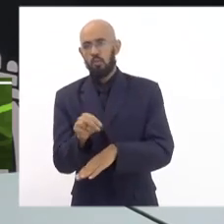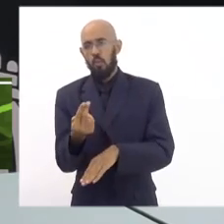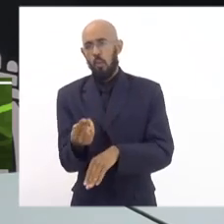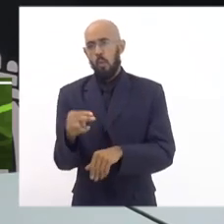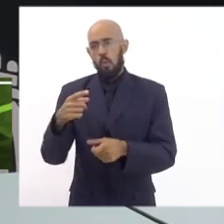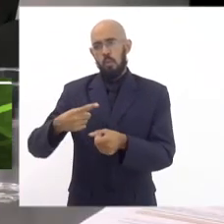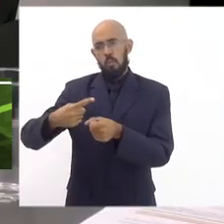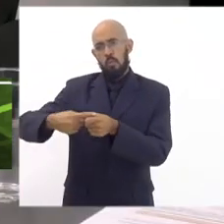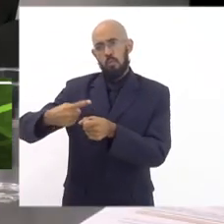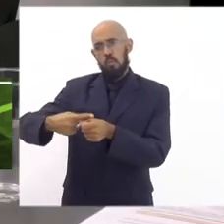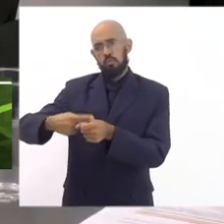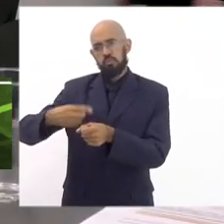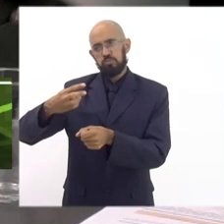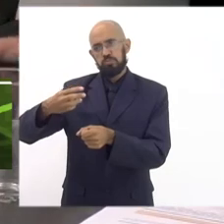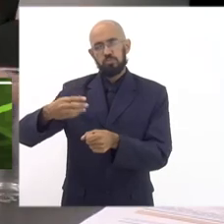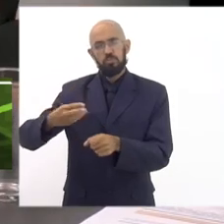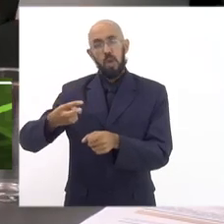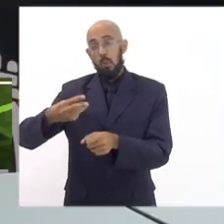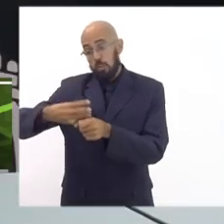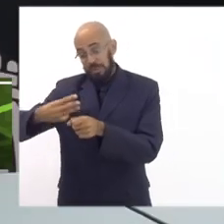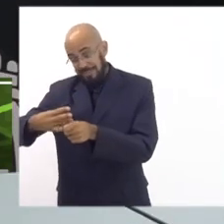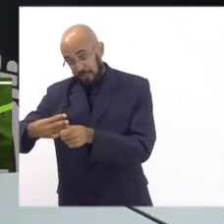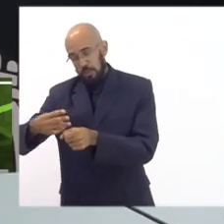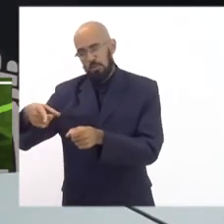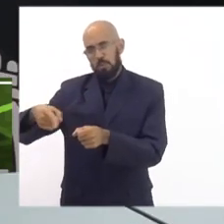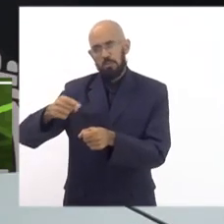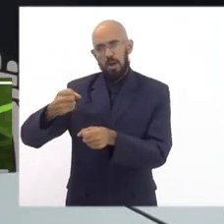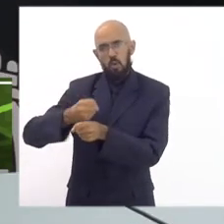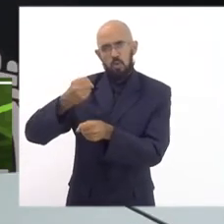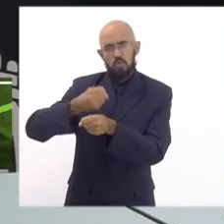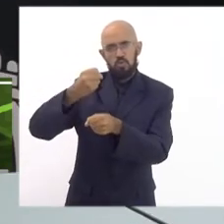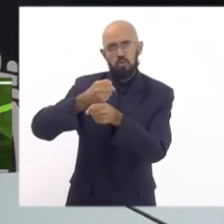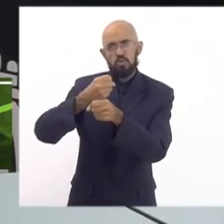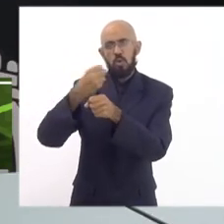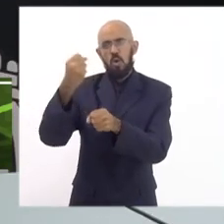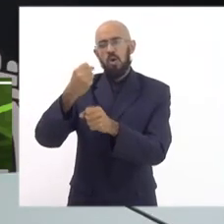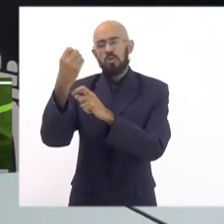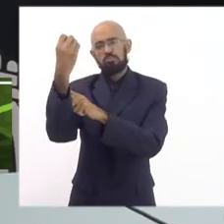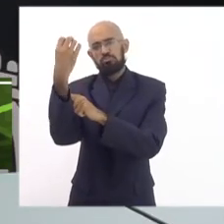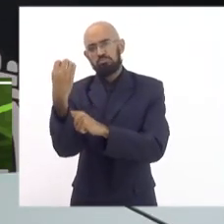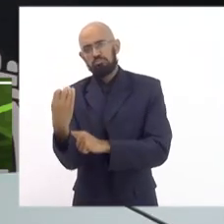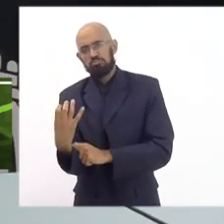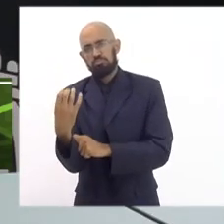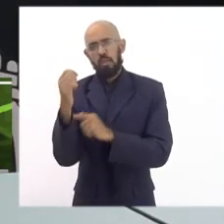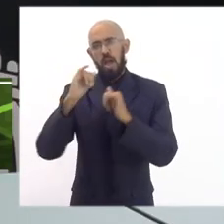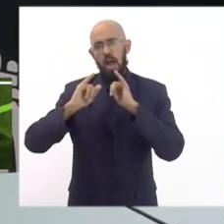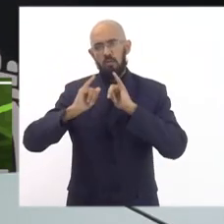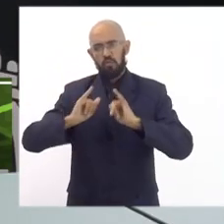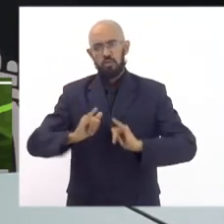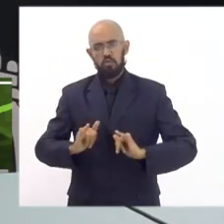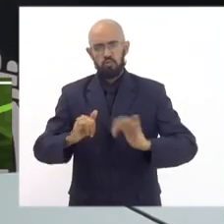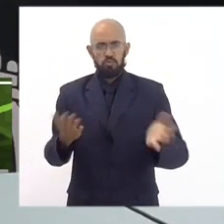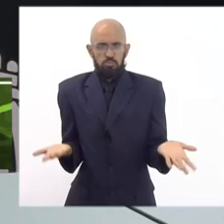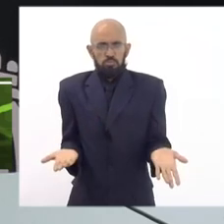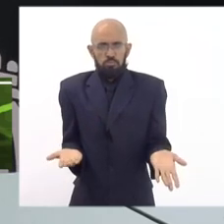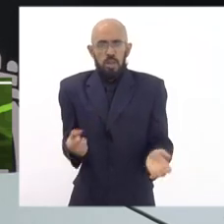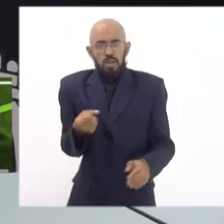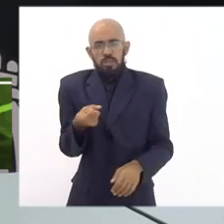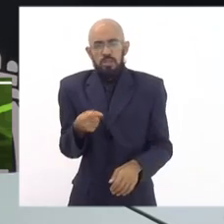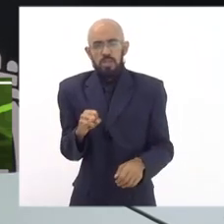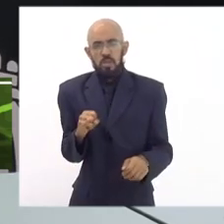desses espaços, sob o ponto de vista de construções, sinalizações, etc. Se for um